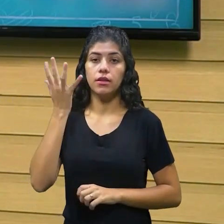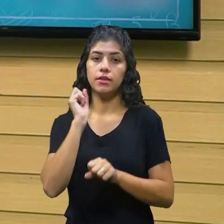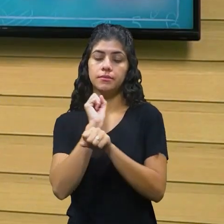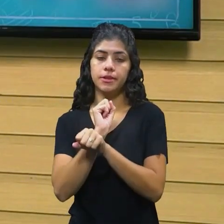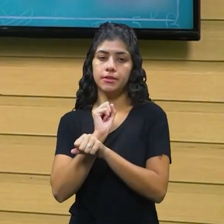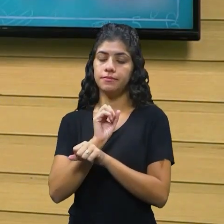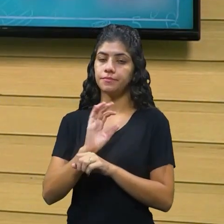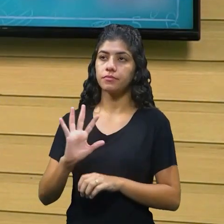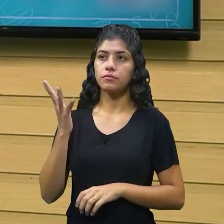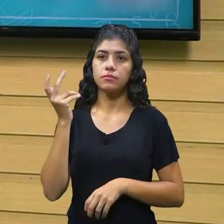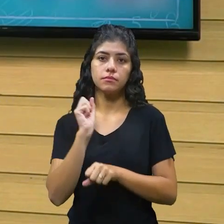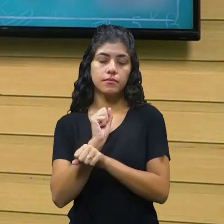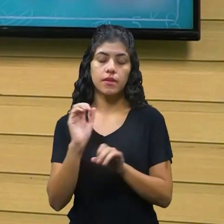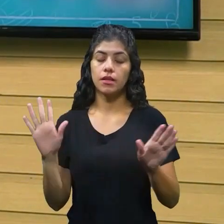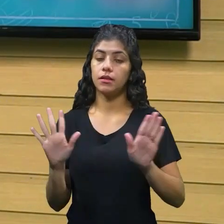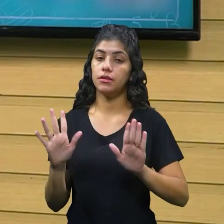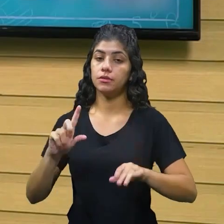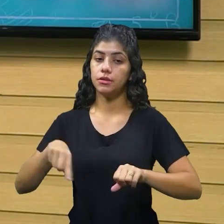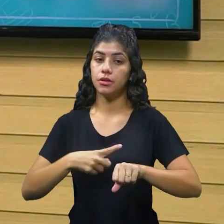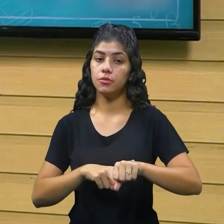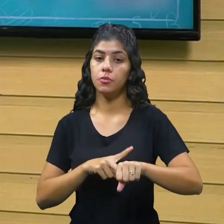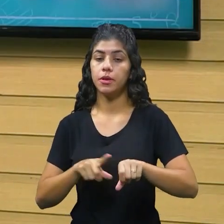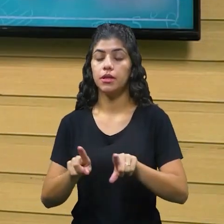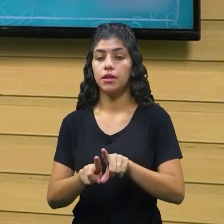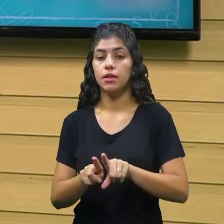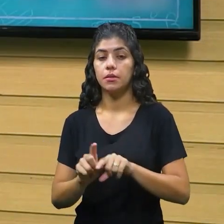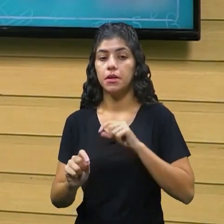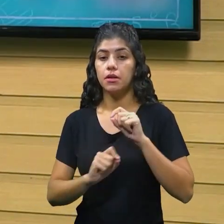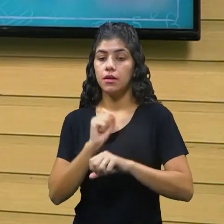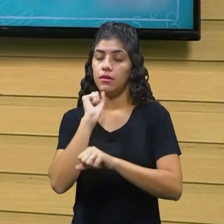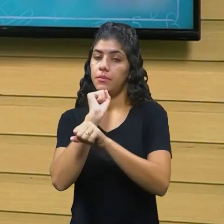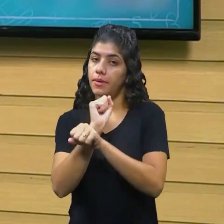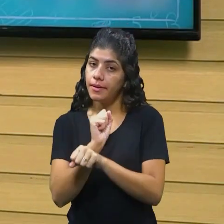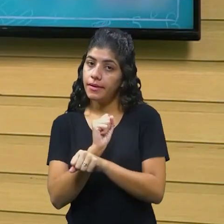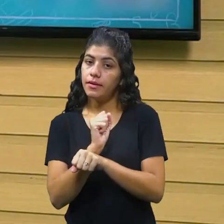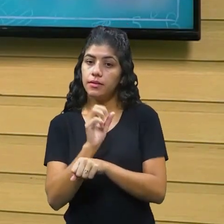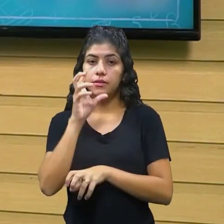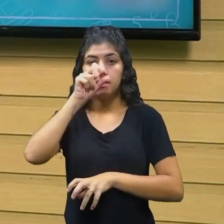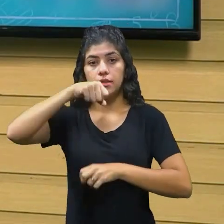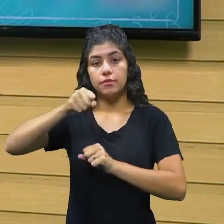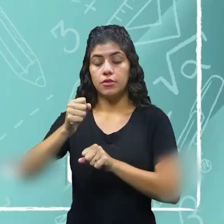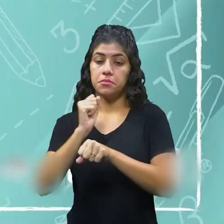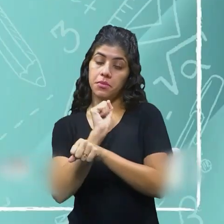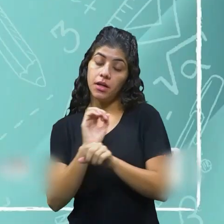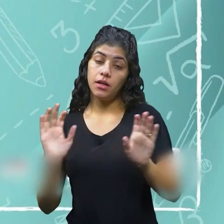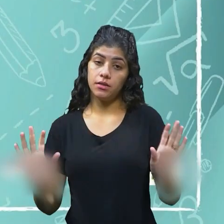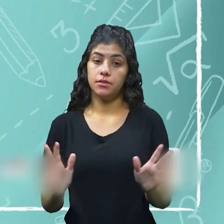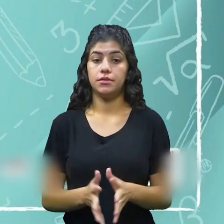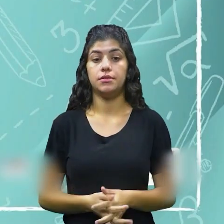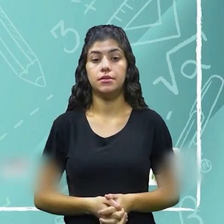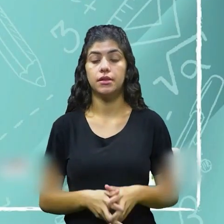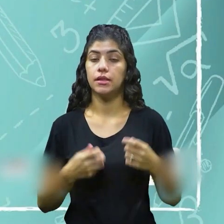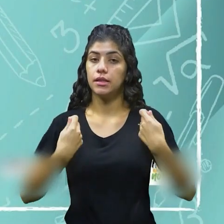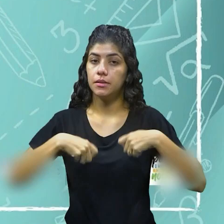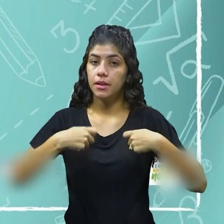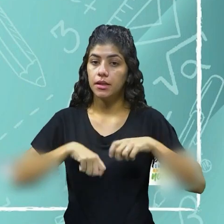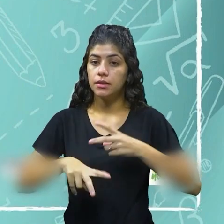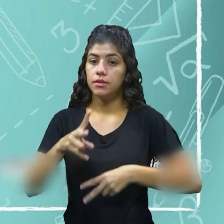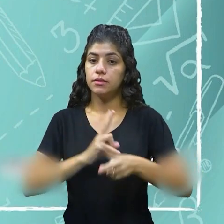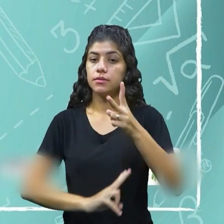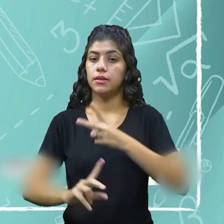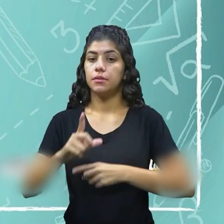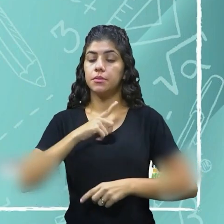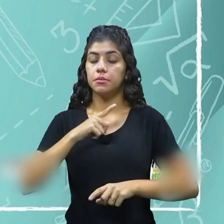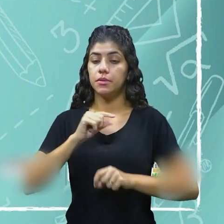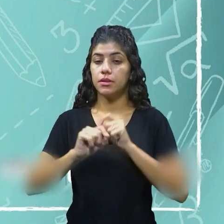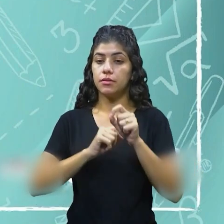cessar. Senão esse trabalho, em algum determinado momento, ele também vai parar quando essa força deixar de agir. E ele precisa atuar na